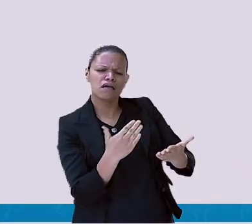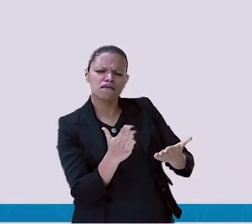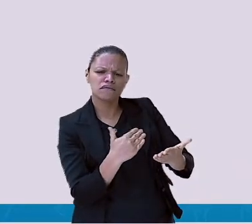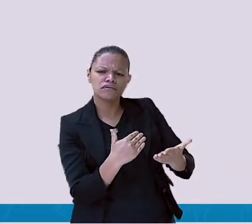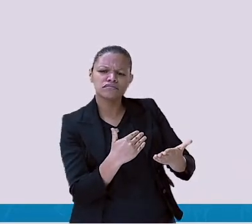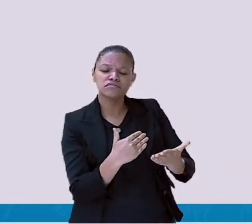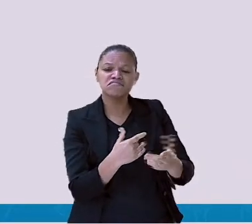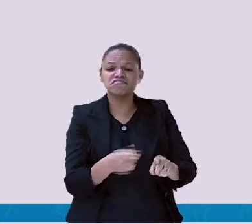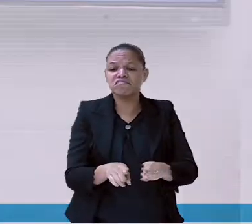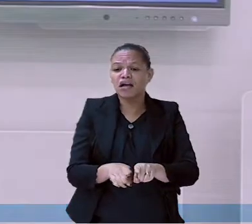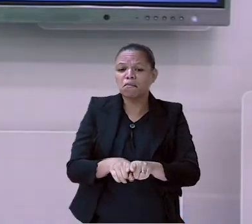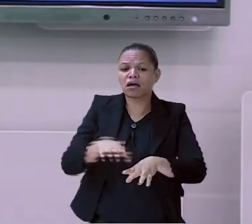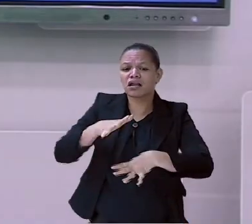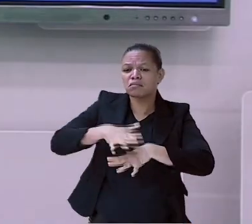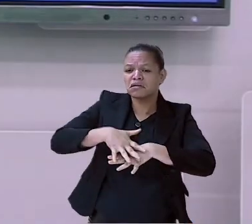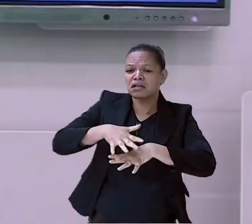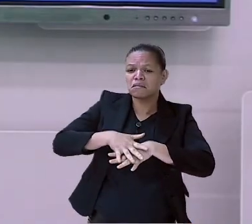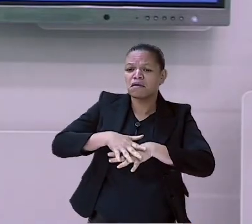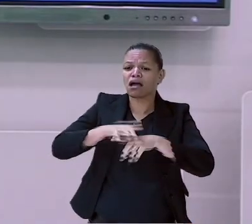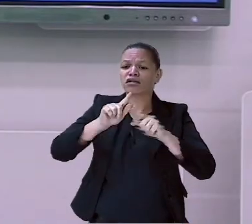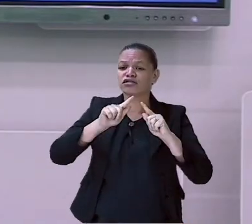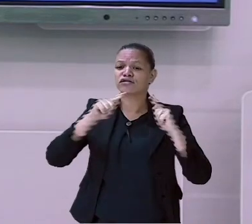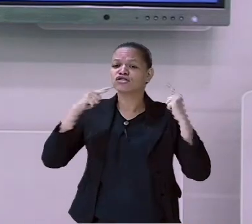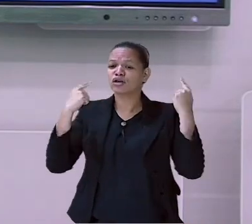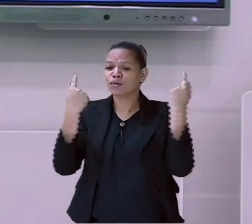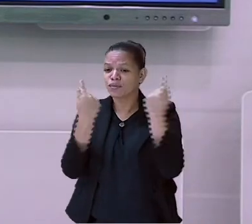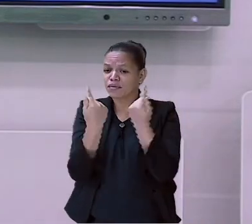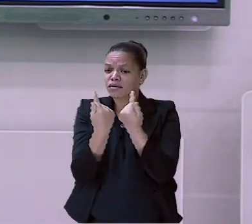vê gráficos. E o que é um gráfico?